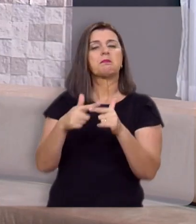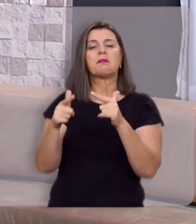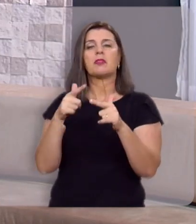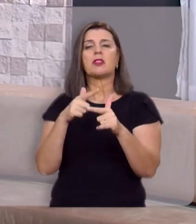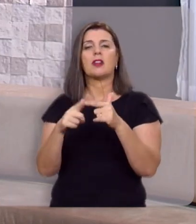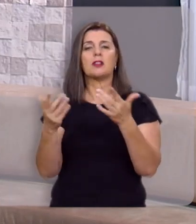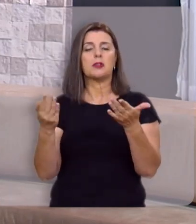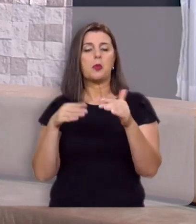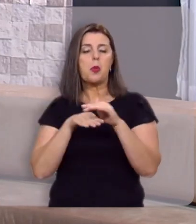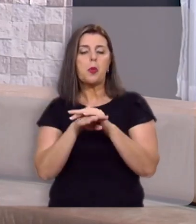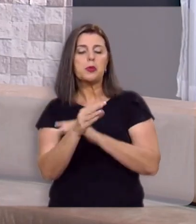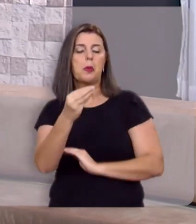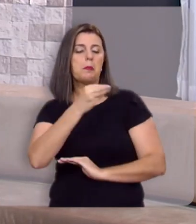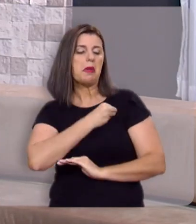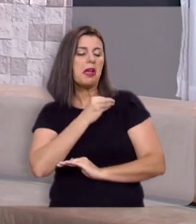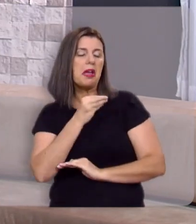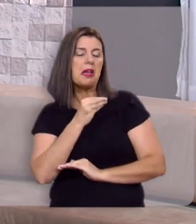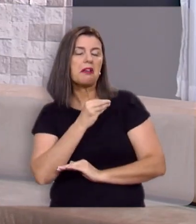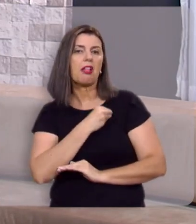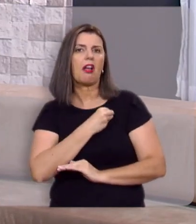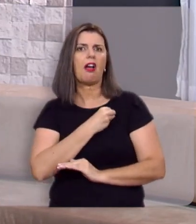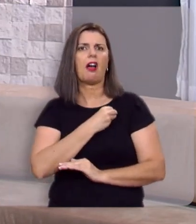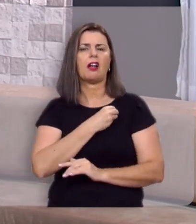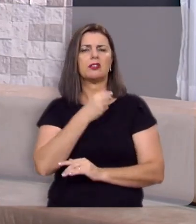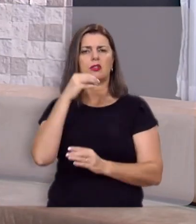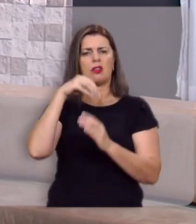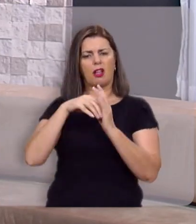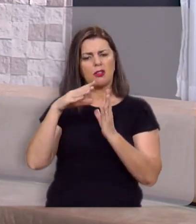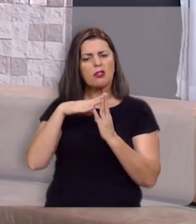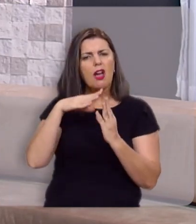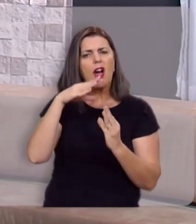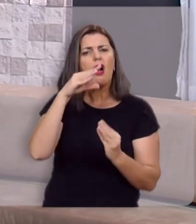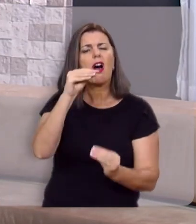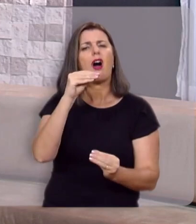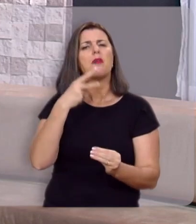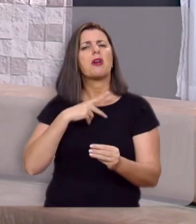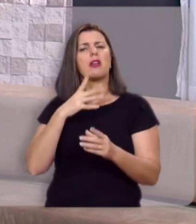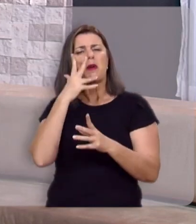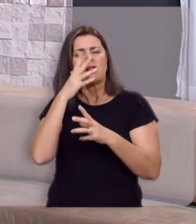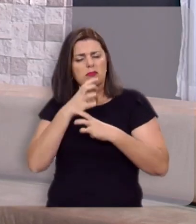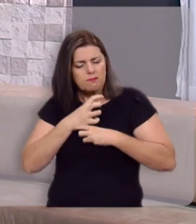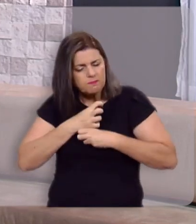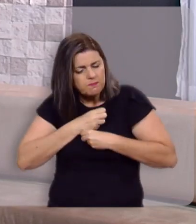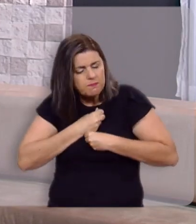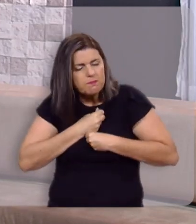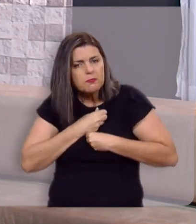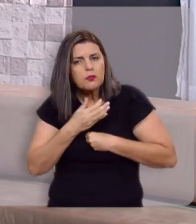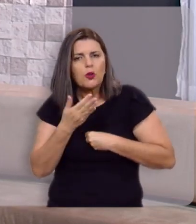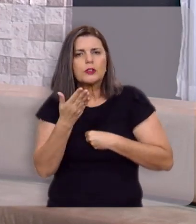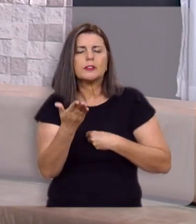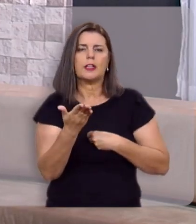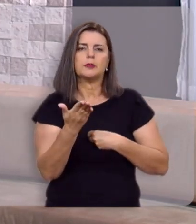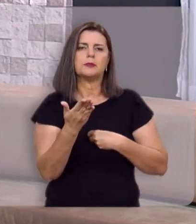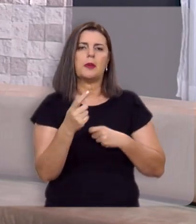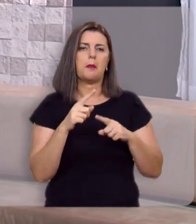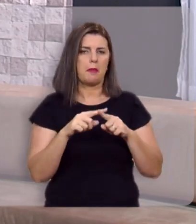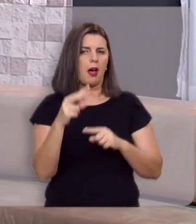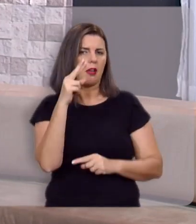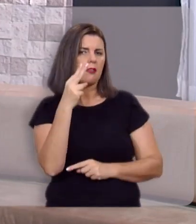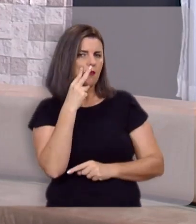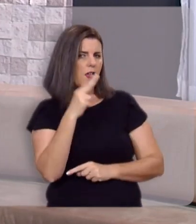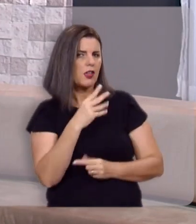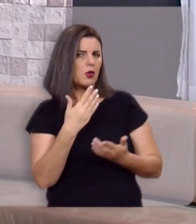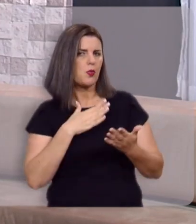de hábitos, vícios, pecados, mazelas da sua alma que estão hoje oprimindo você. Mas note comigo